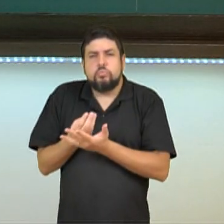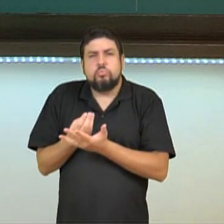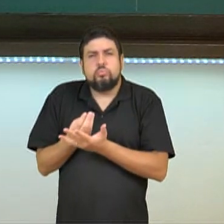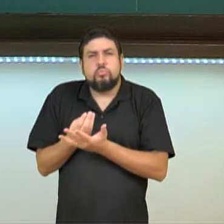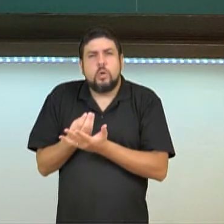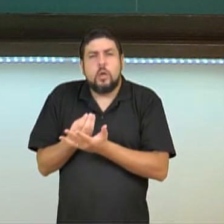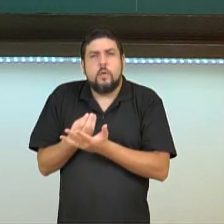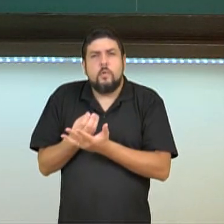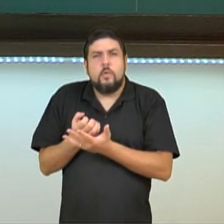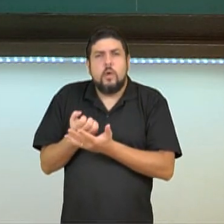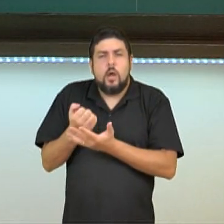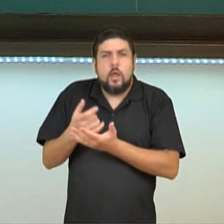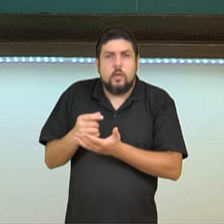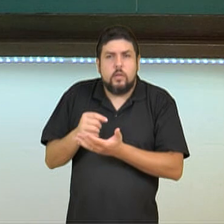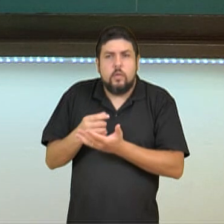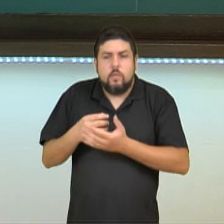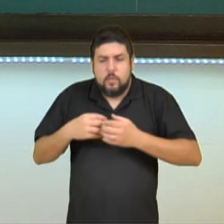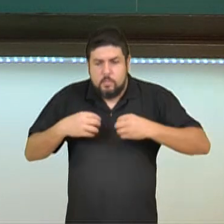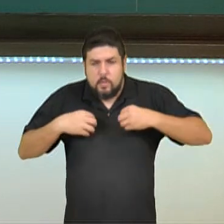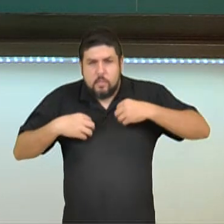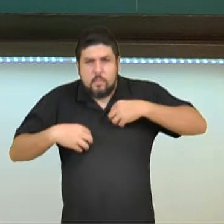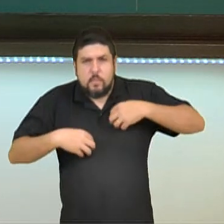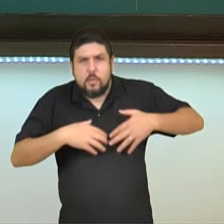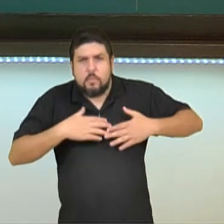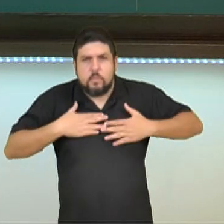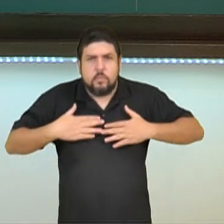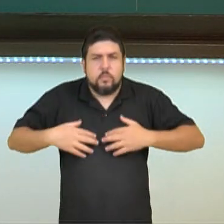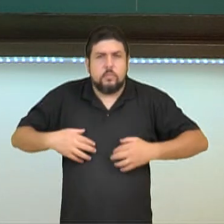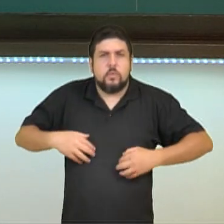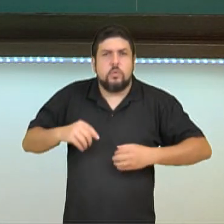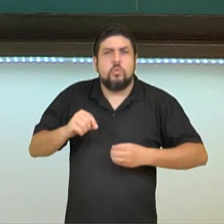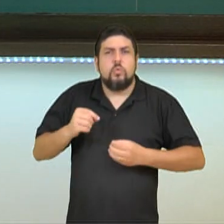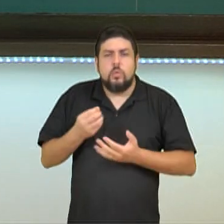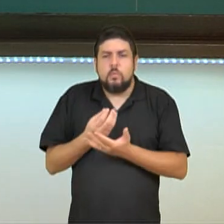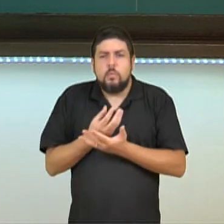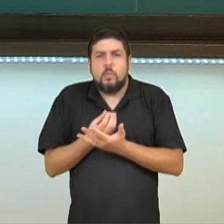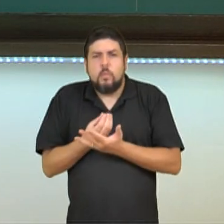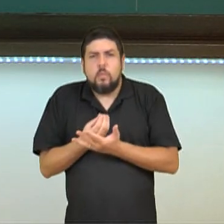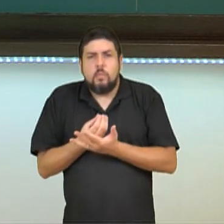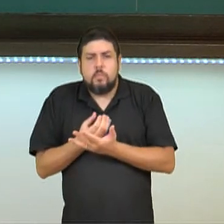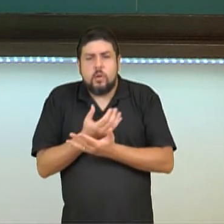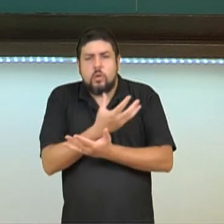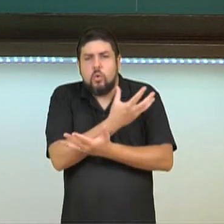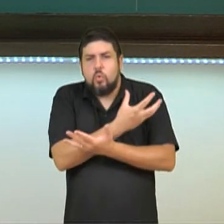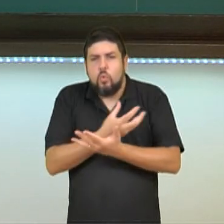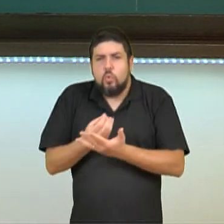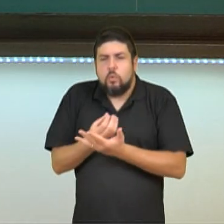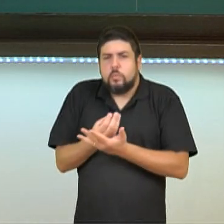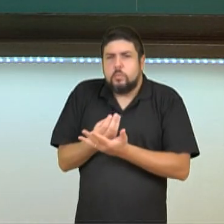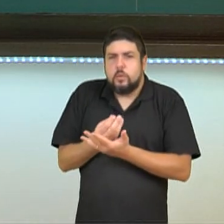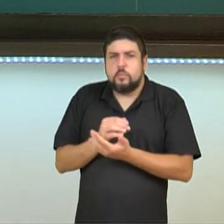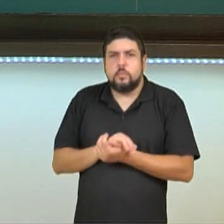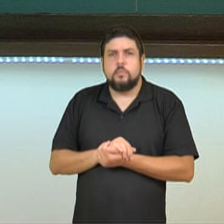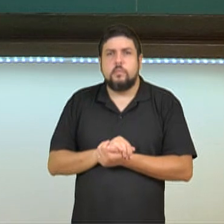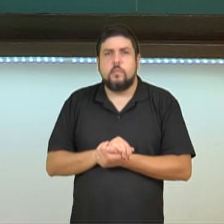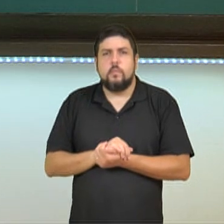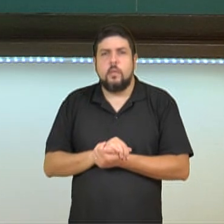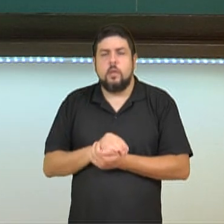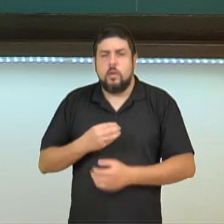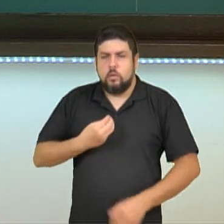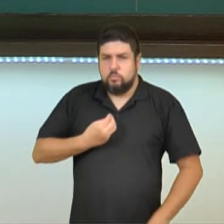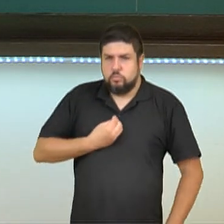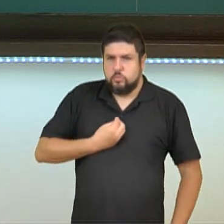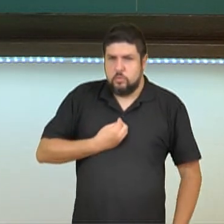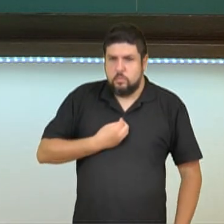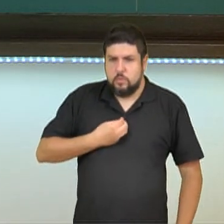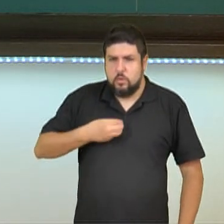são vários pontos pelo corpo onde, né, acontece a filtração dessa linfa, o timo, o